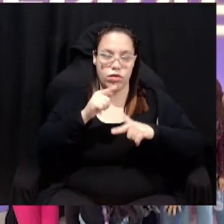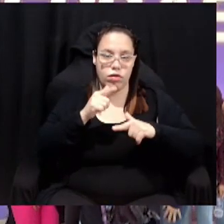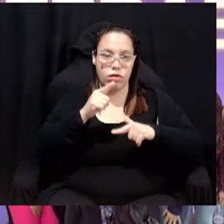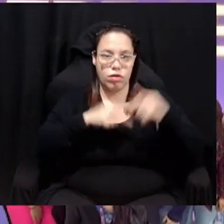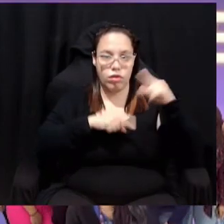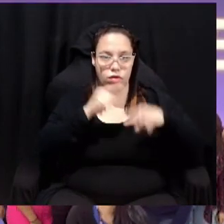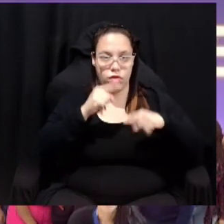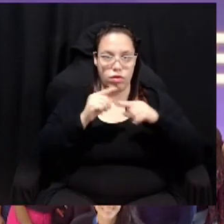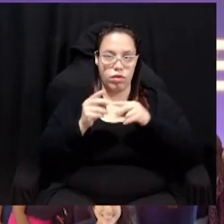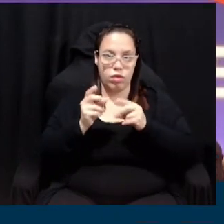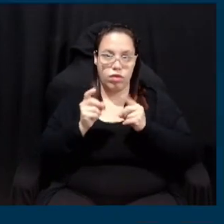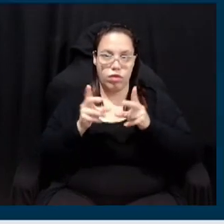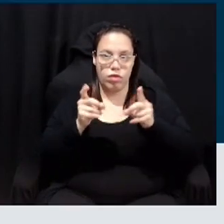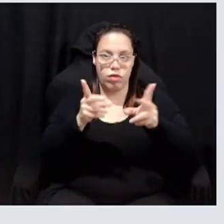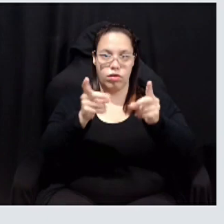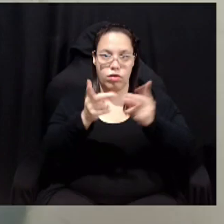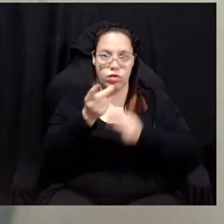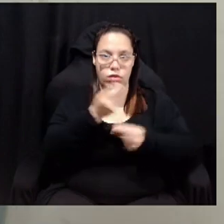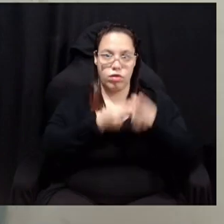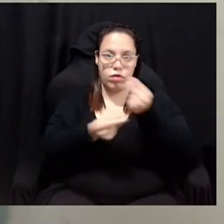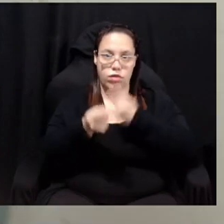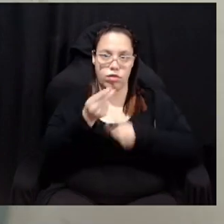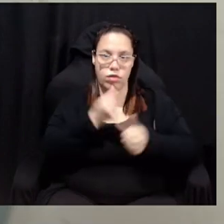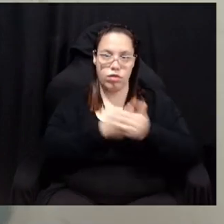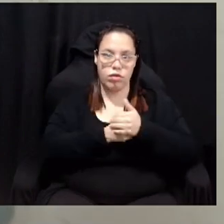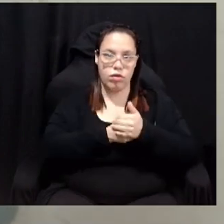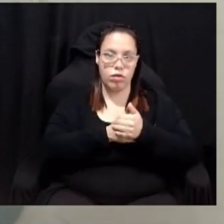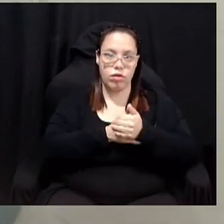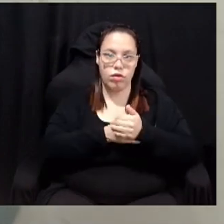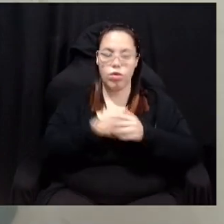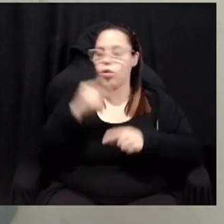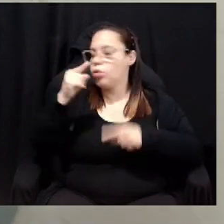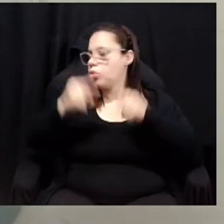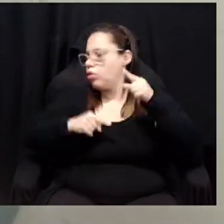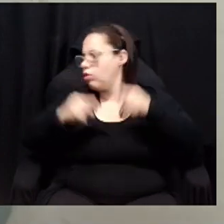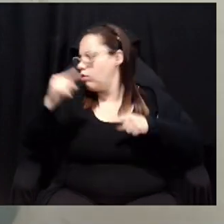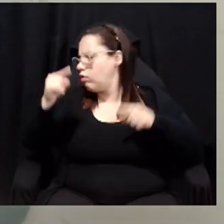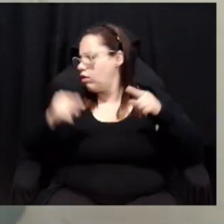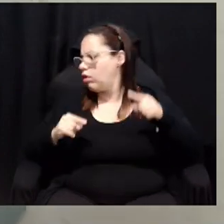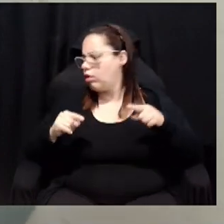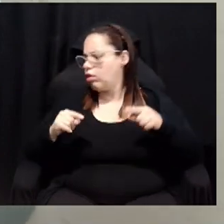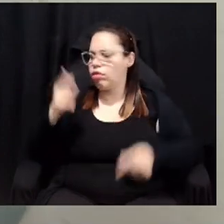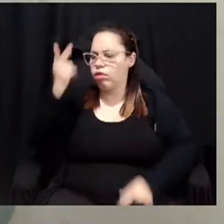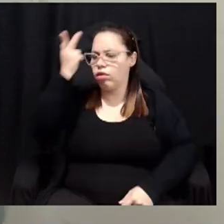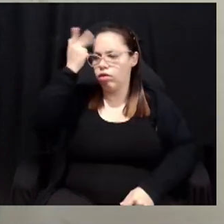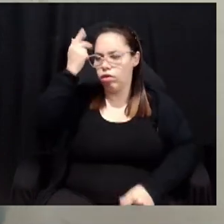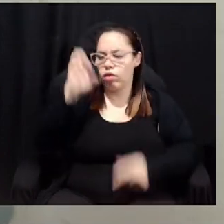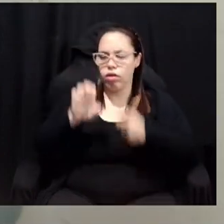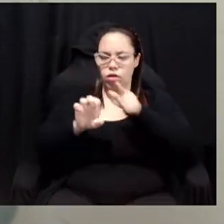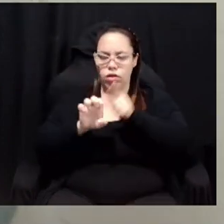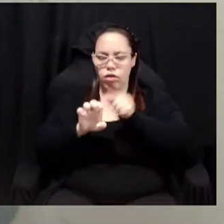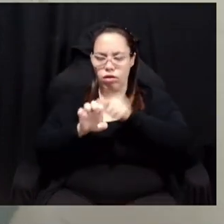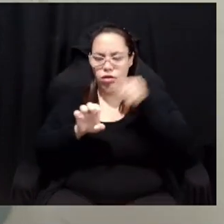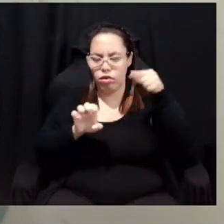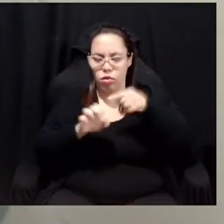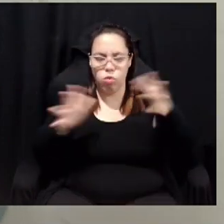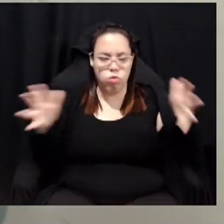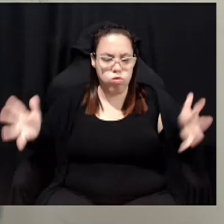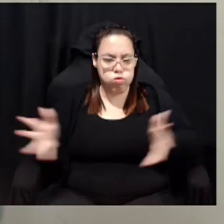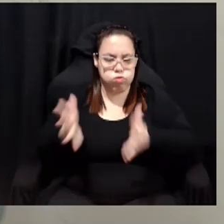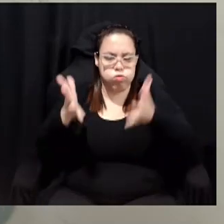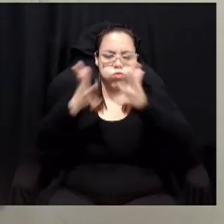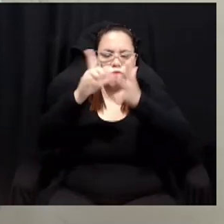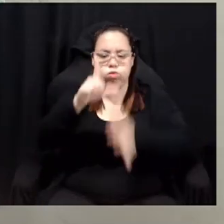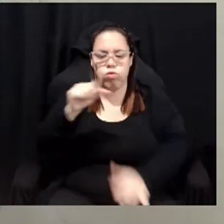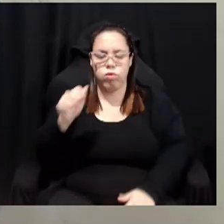venda e rentabilidade. Por diversas razões, normalmente o empreendedor ele é impulsionado a sair daquela zona de